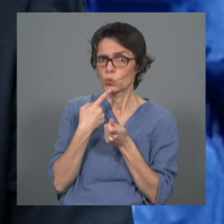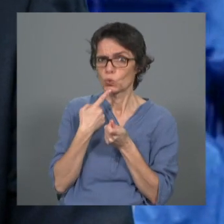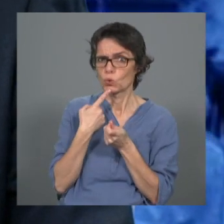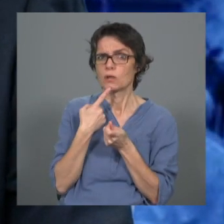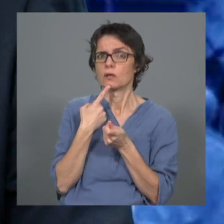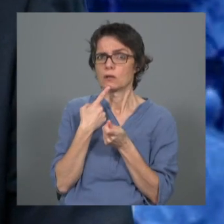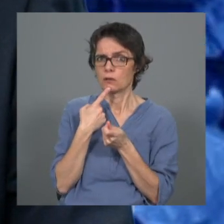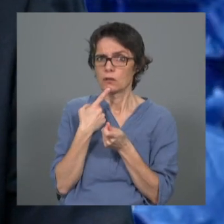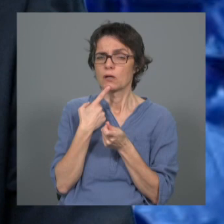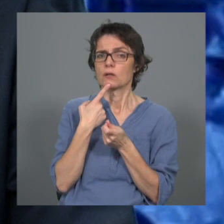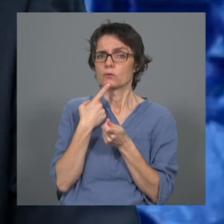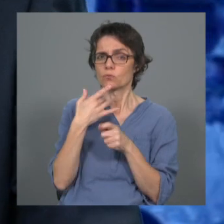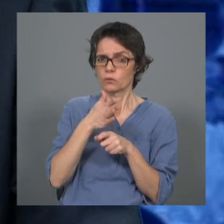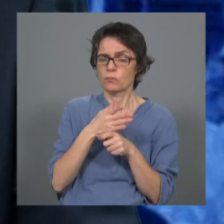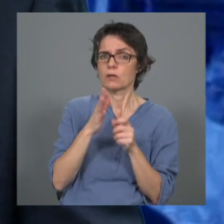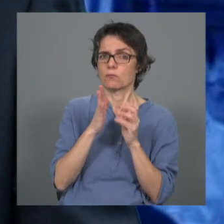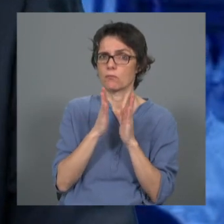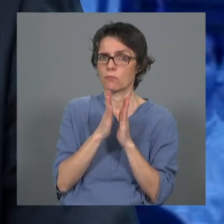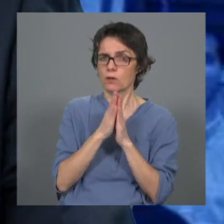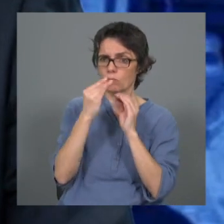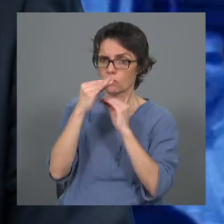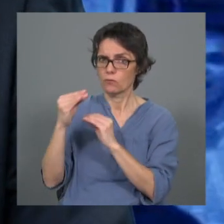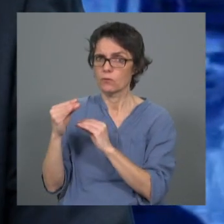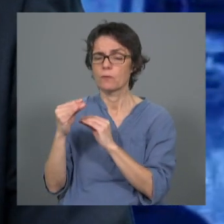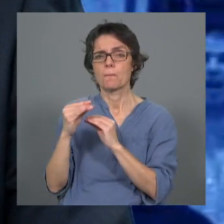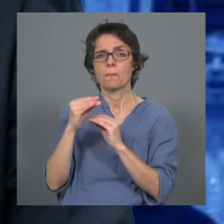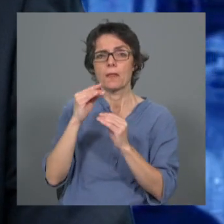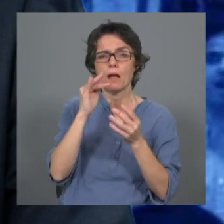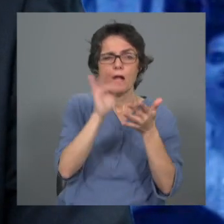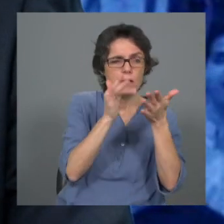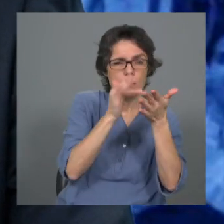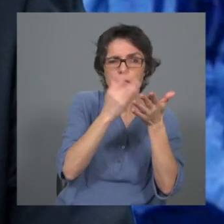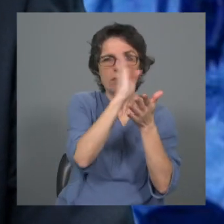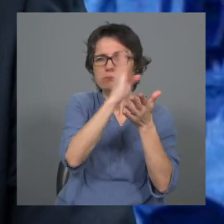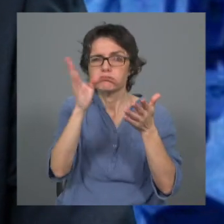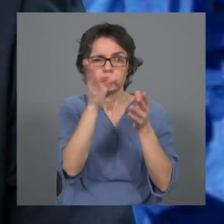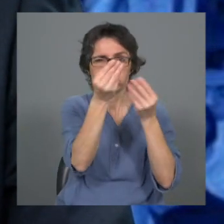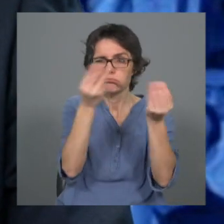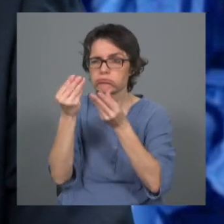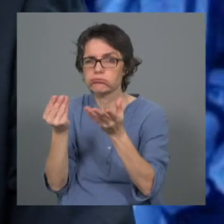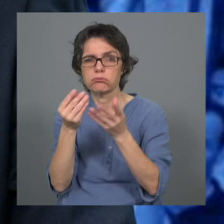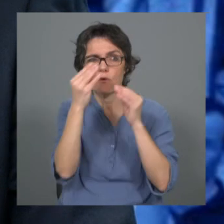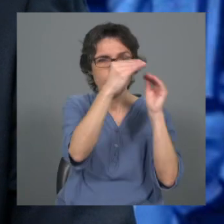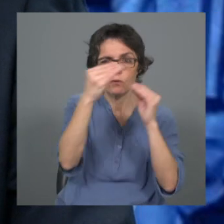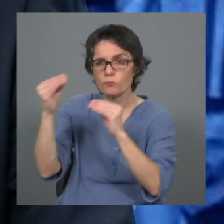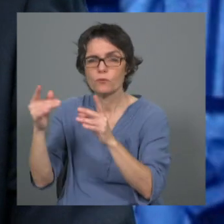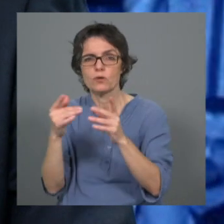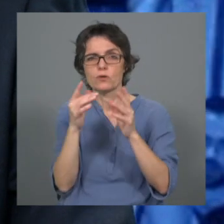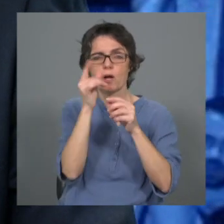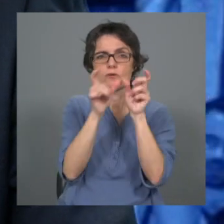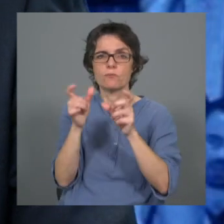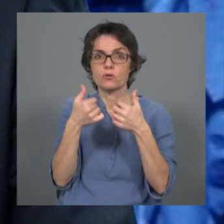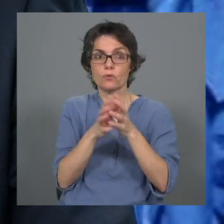do Departamento da Liturgia em percorrer todas as vigararias e fazer ações de formação para todos os agentes que estão ligados à pastoral